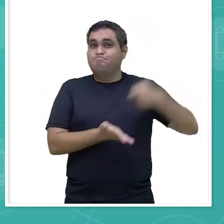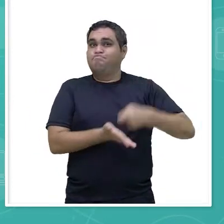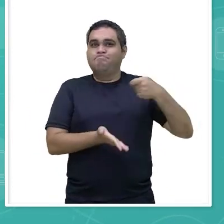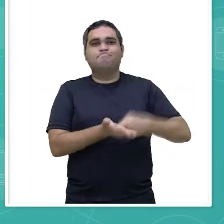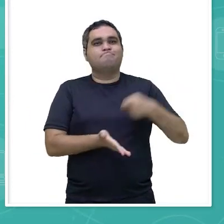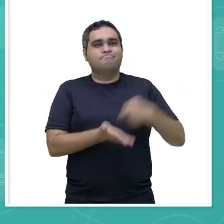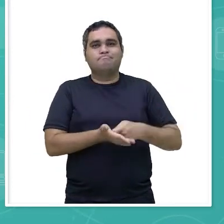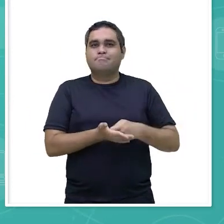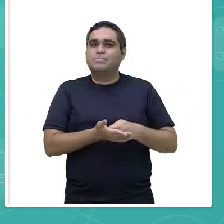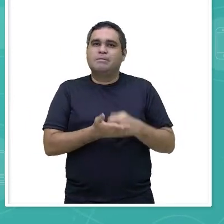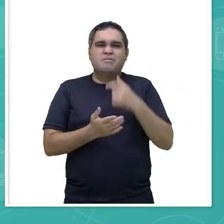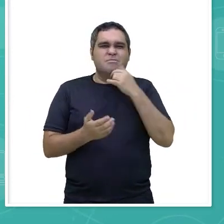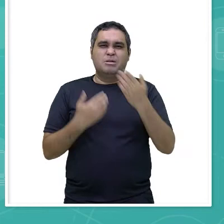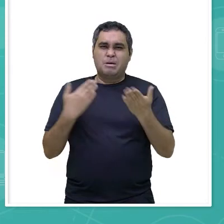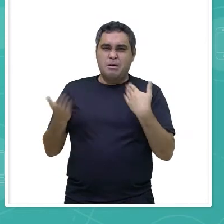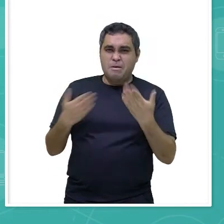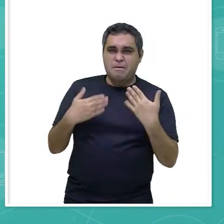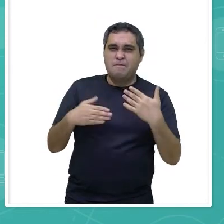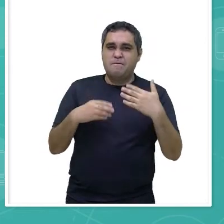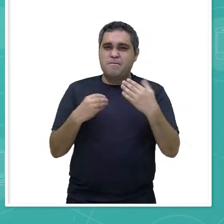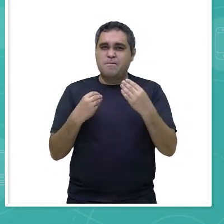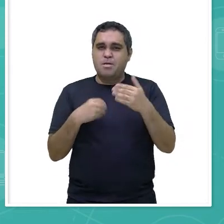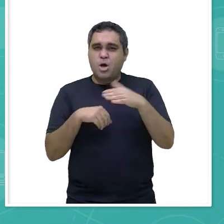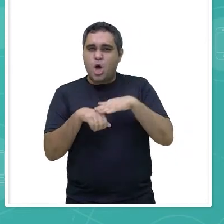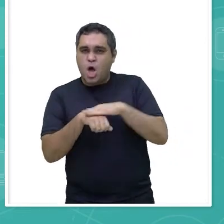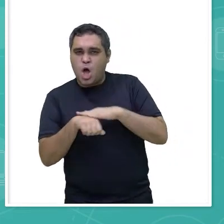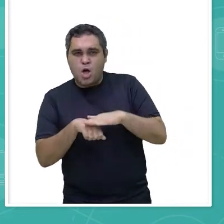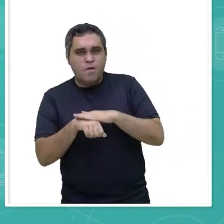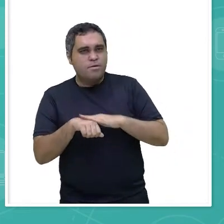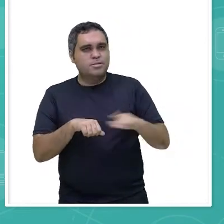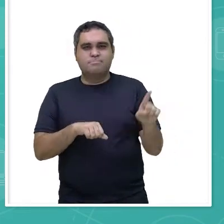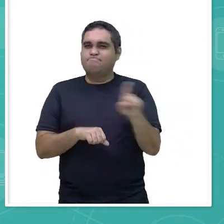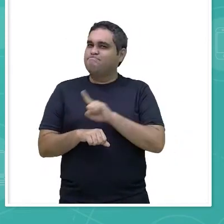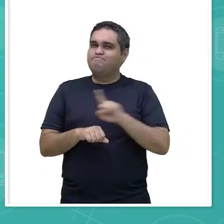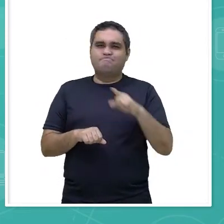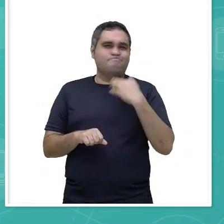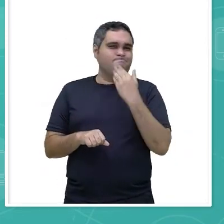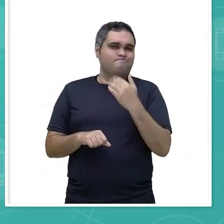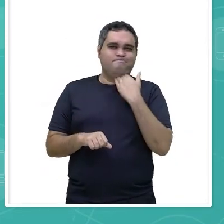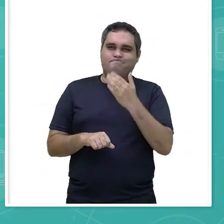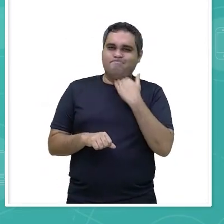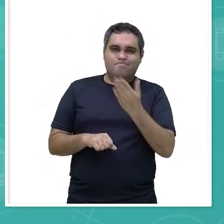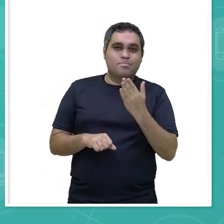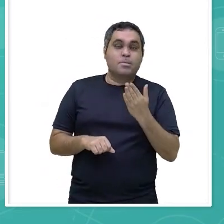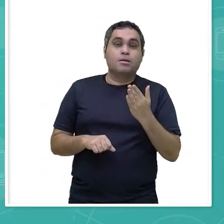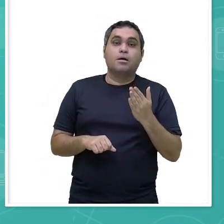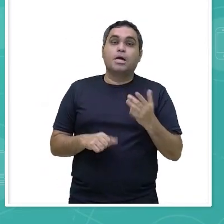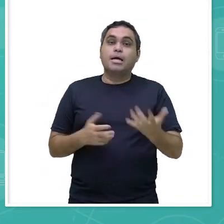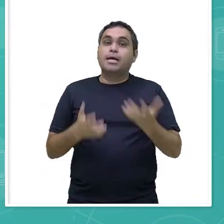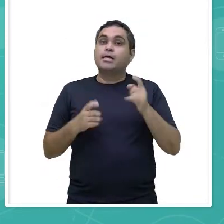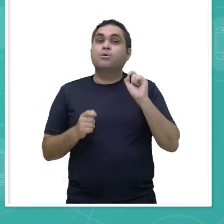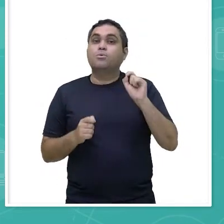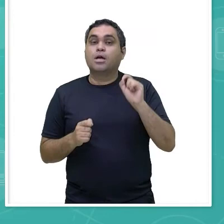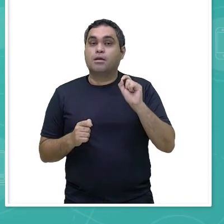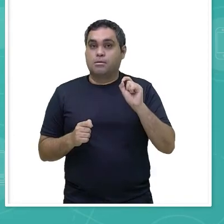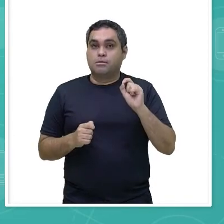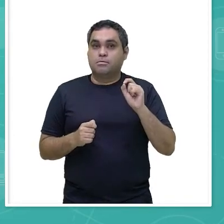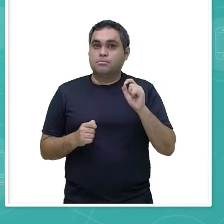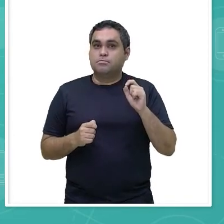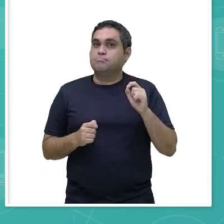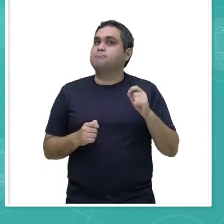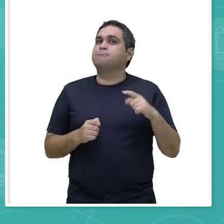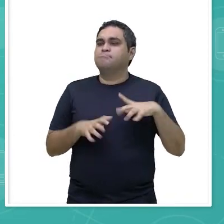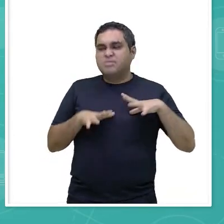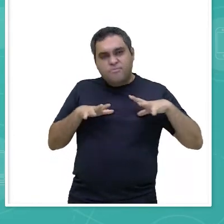adiantava dialogar com a burguesia, como os mencheviques fizeram. Qual era a concepção deles? Nós vamos